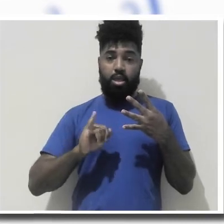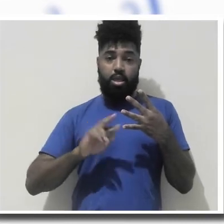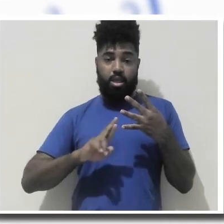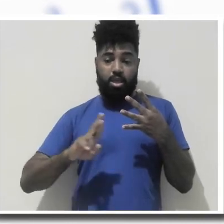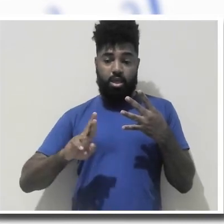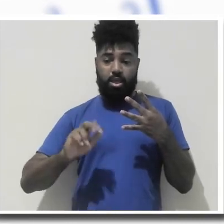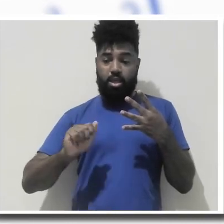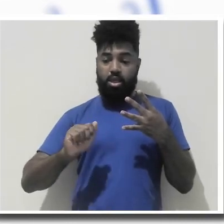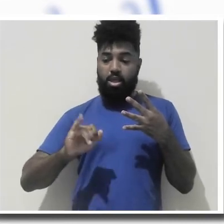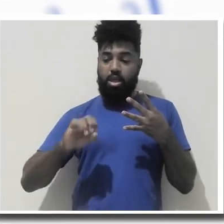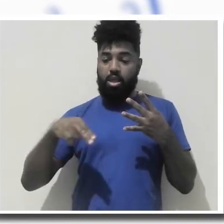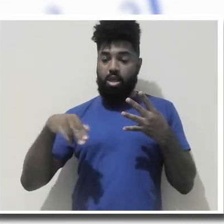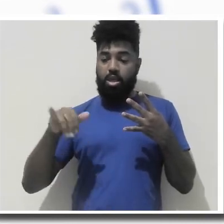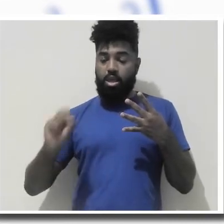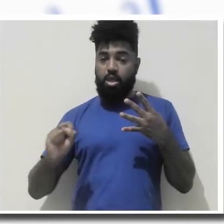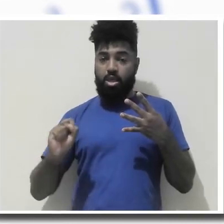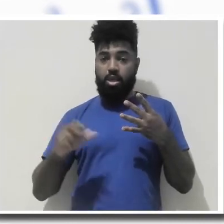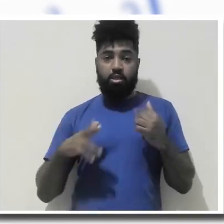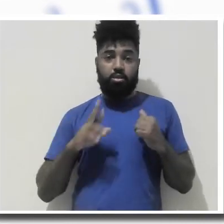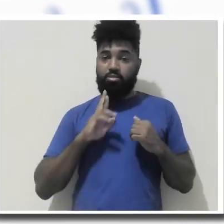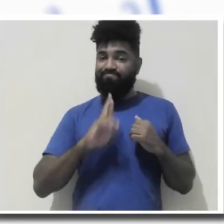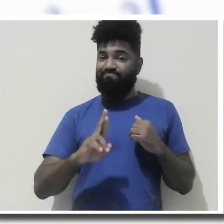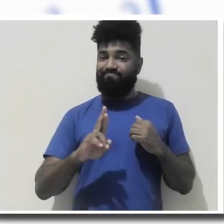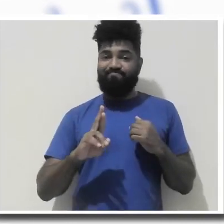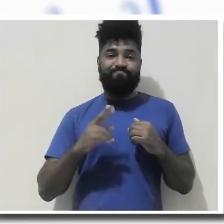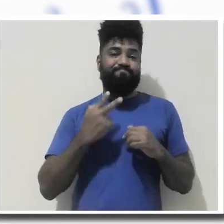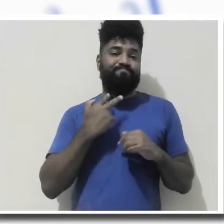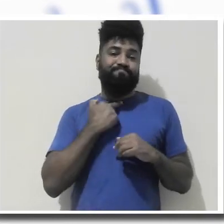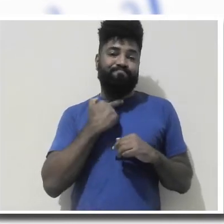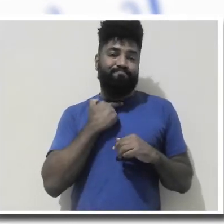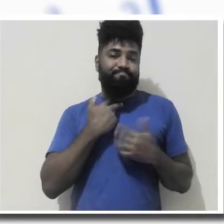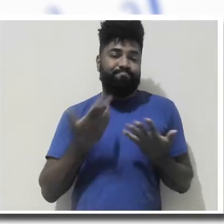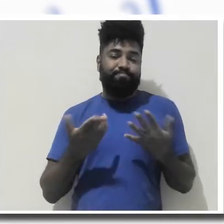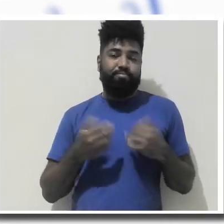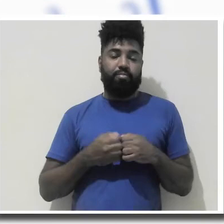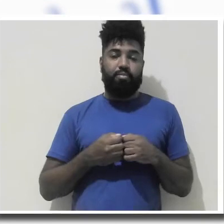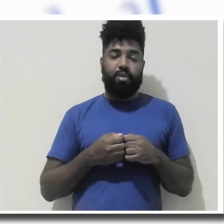posso perguntar qual é o próximo número irracional